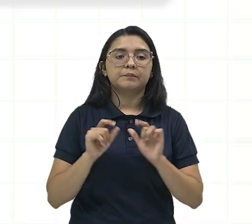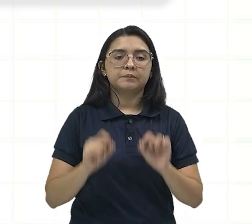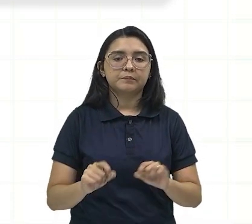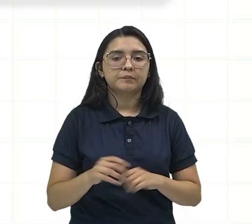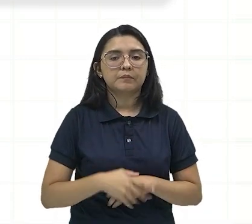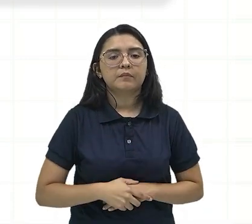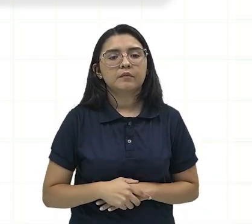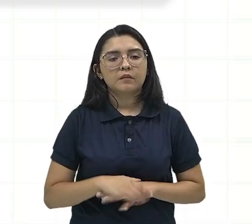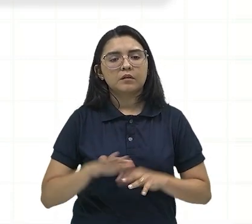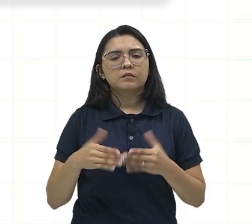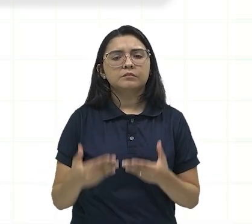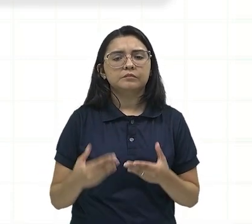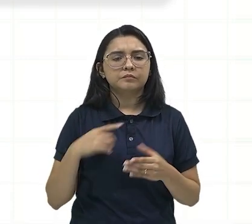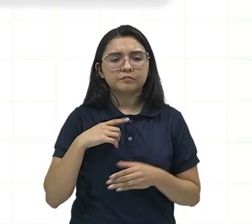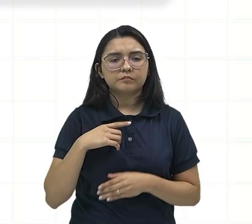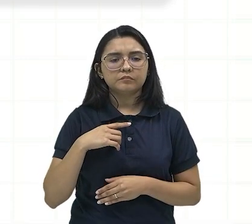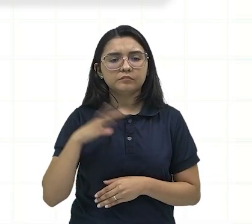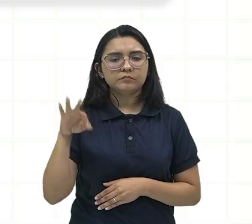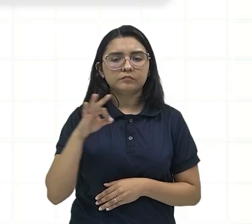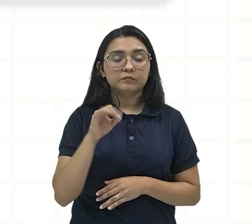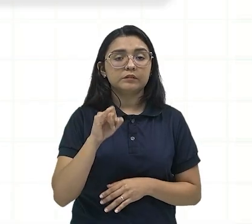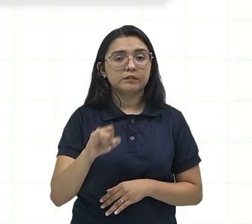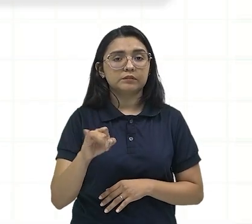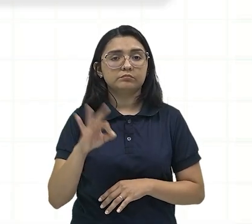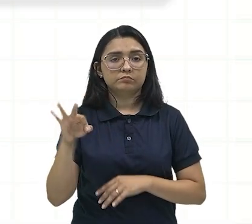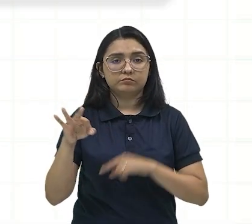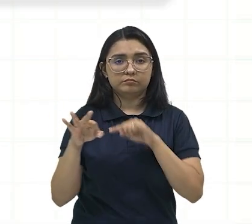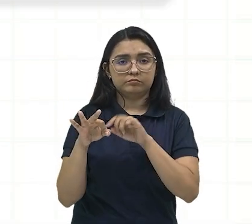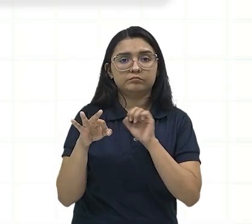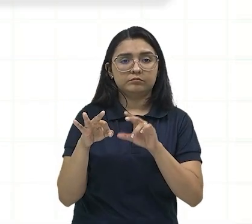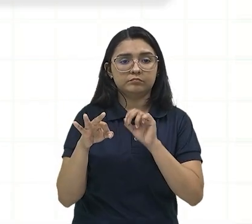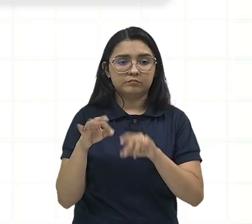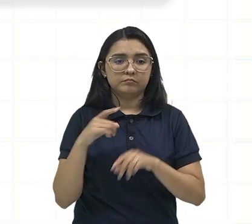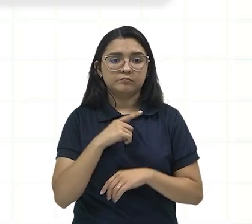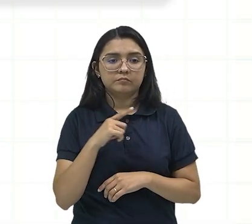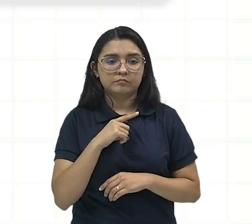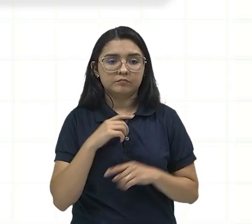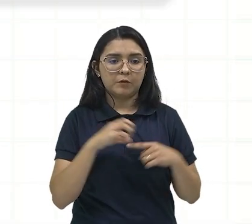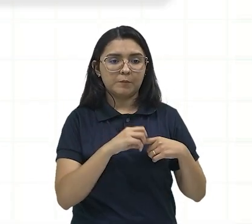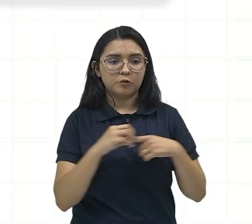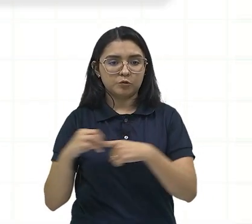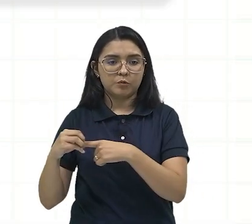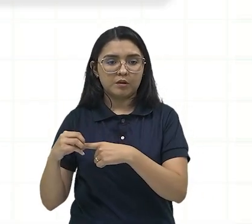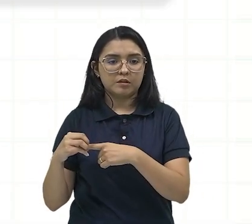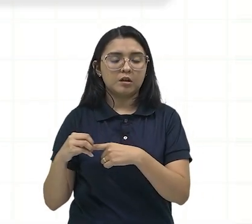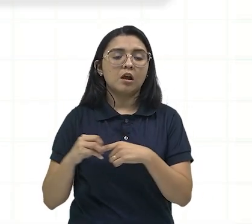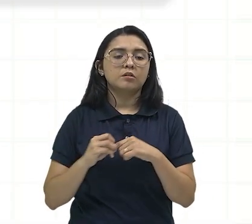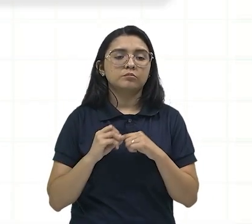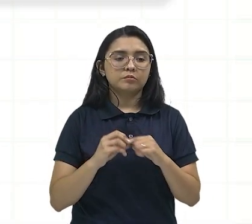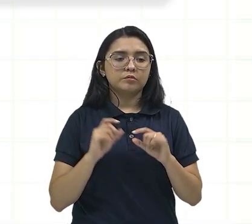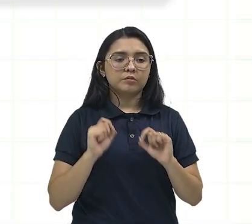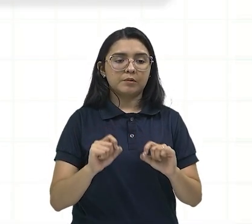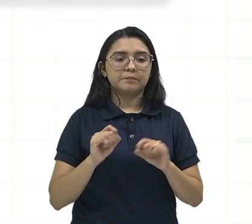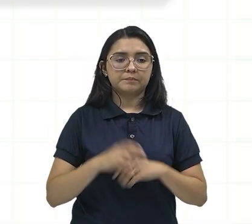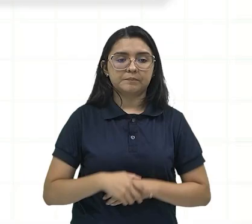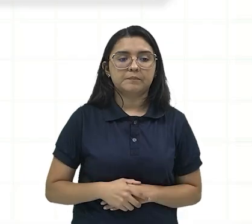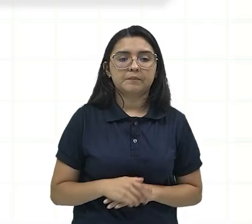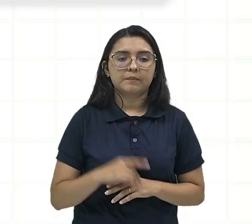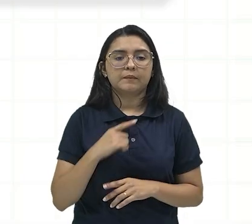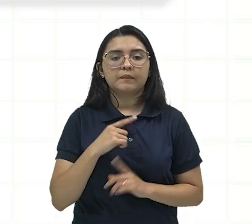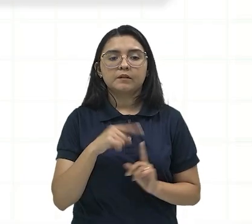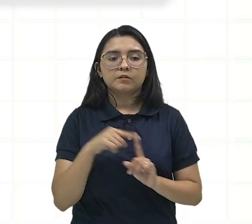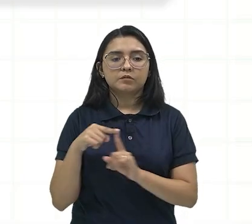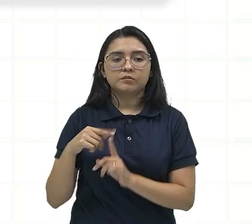inseto anófeles, né, se ele estiver contaminado, ele vai ter um protozoário, que esse protozoário ele é do